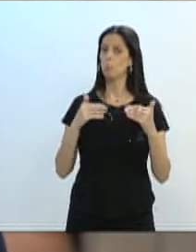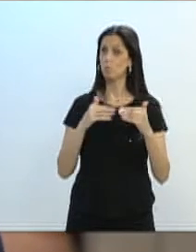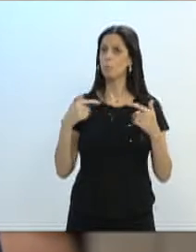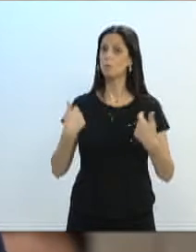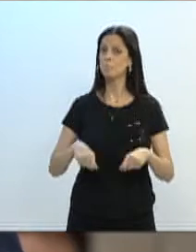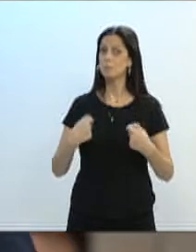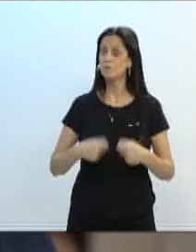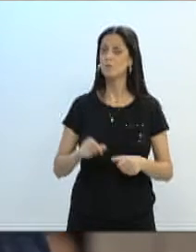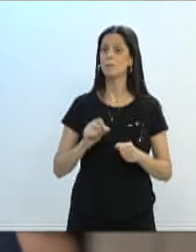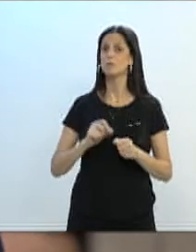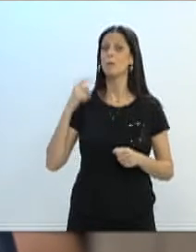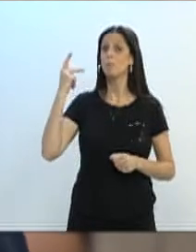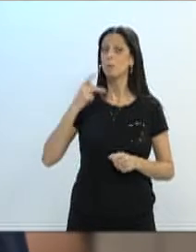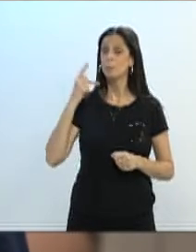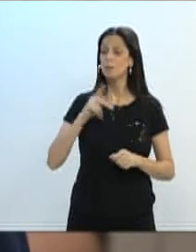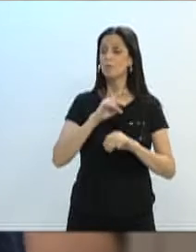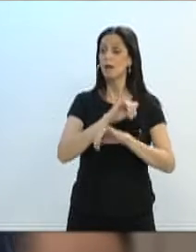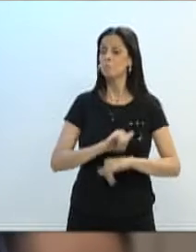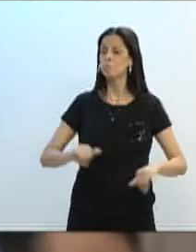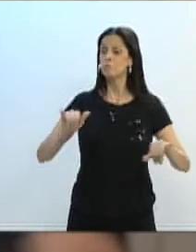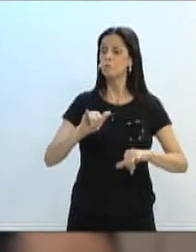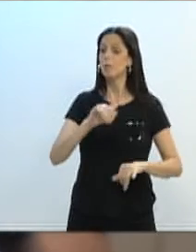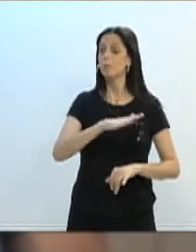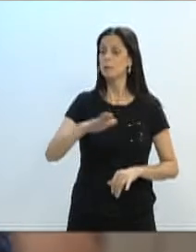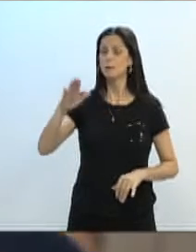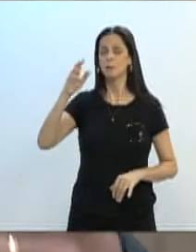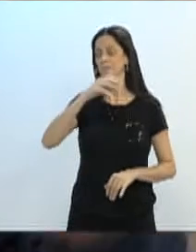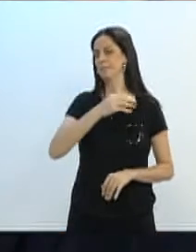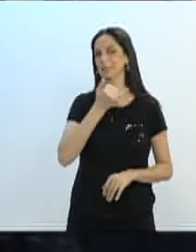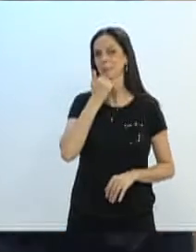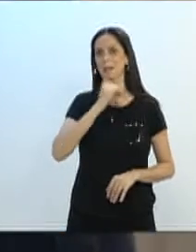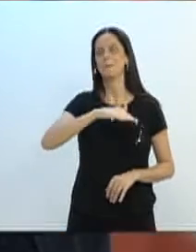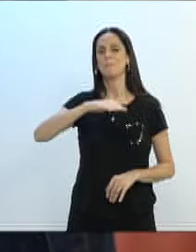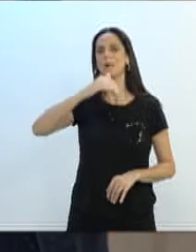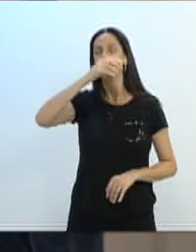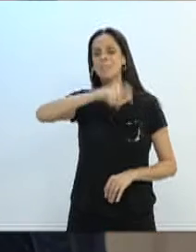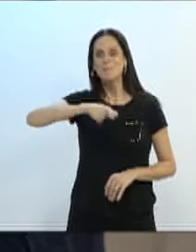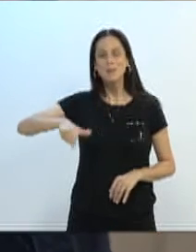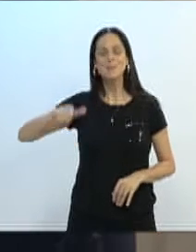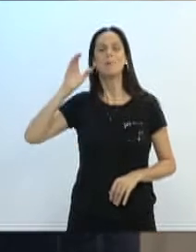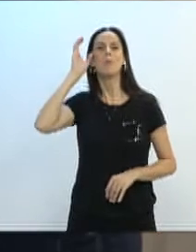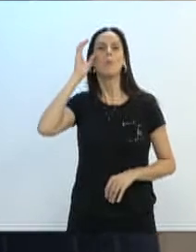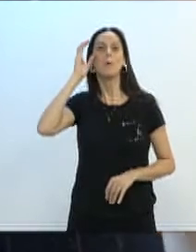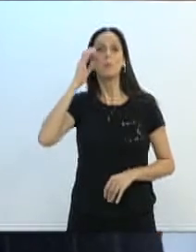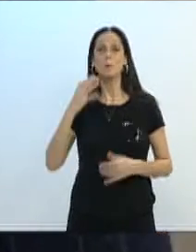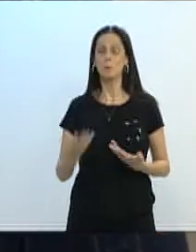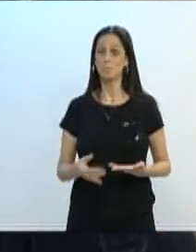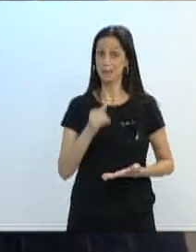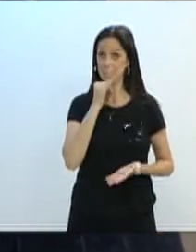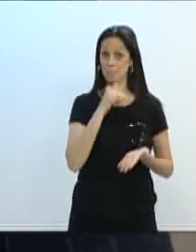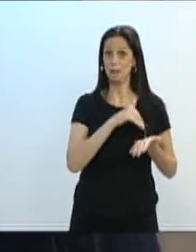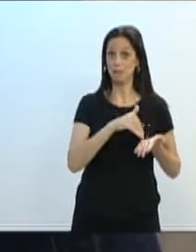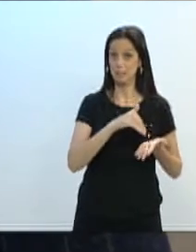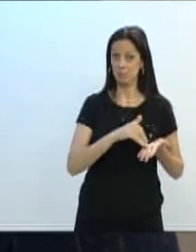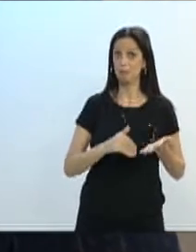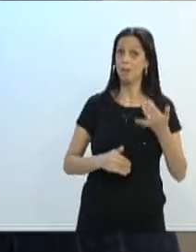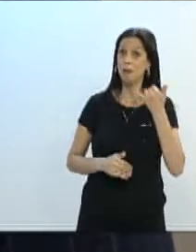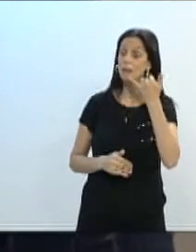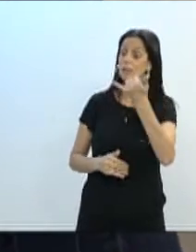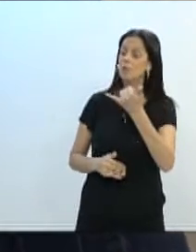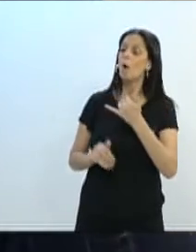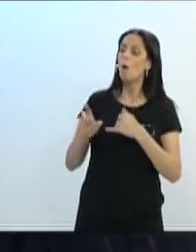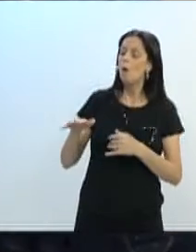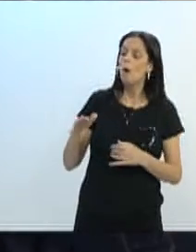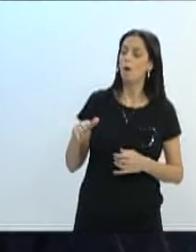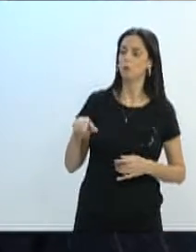já faz uma busca ativa por essas pessoas. É feita uma ligação para elas dizendo, ó, o senhor tem uma consulta agendada para